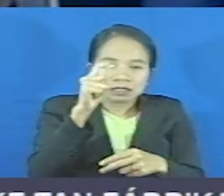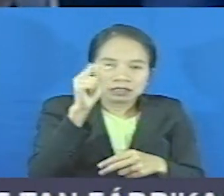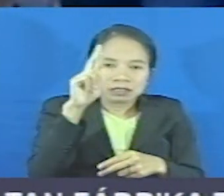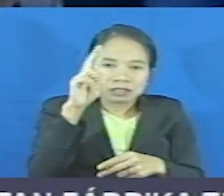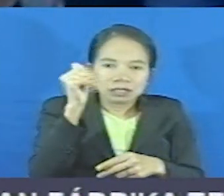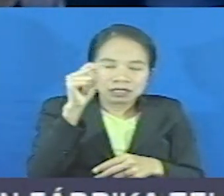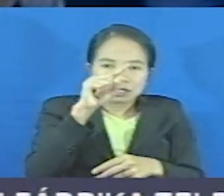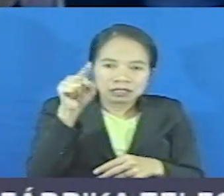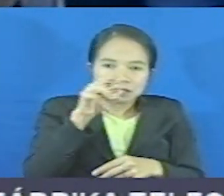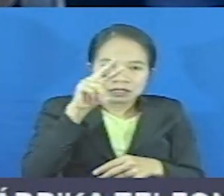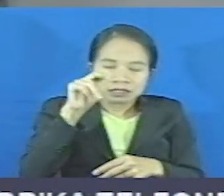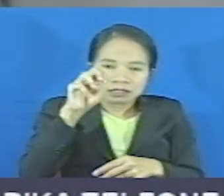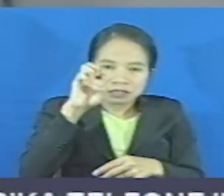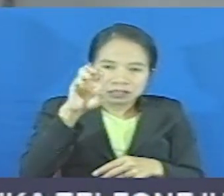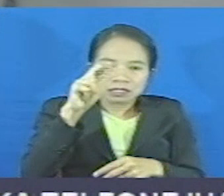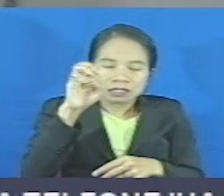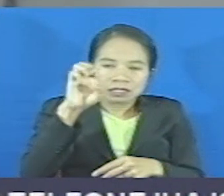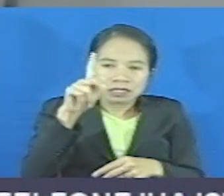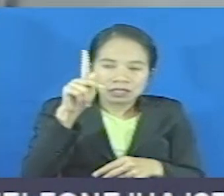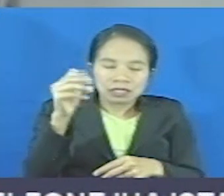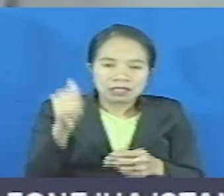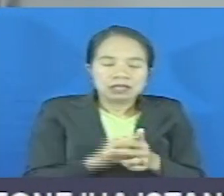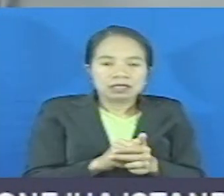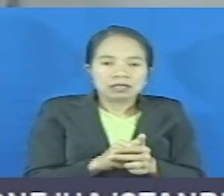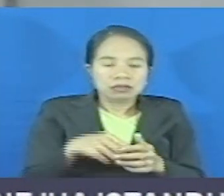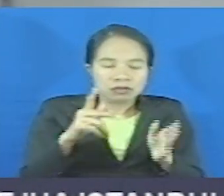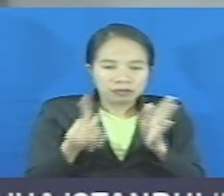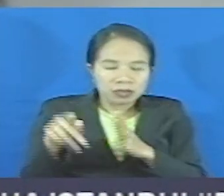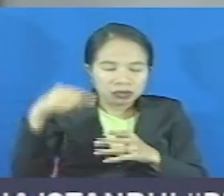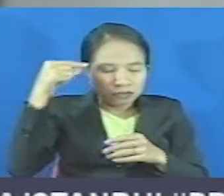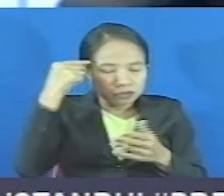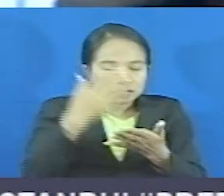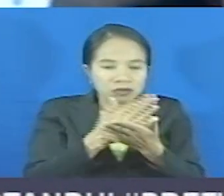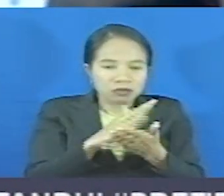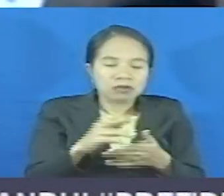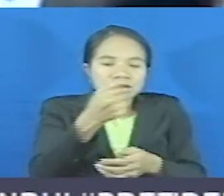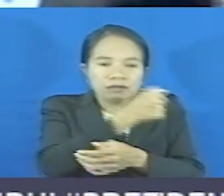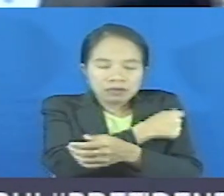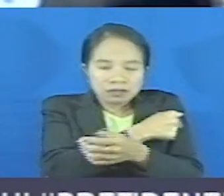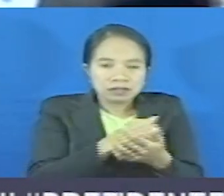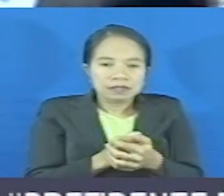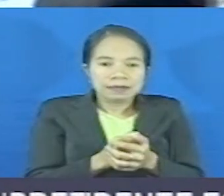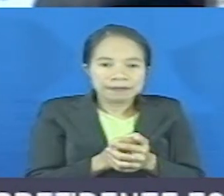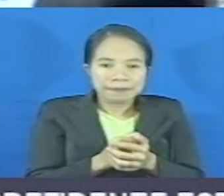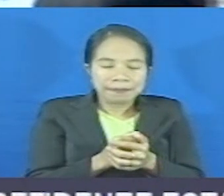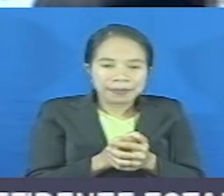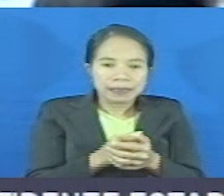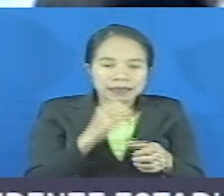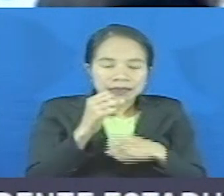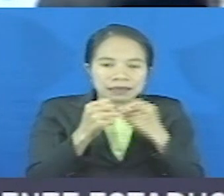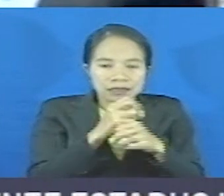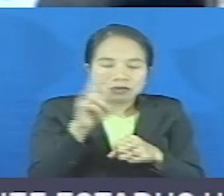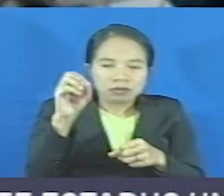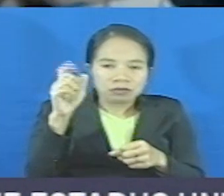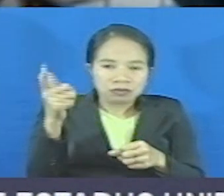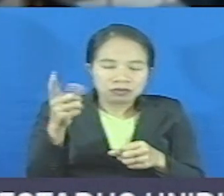ao Messinian. Tu plano governo se sua AstraZeneca e a fulan maio tinan rinruar o nulo recin ida. Toloron